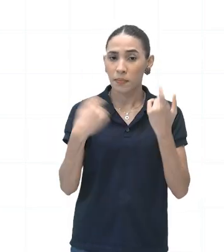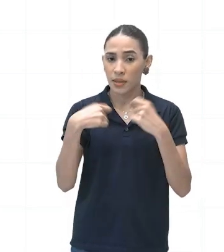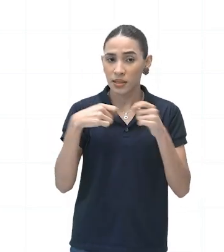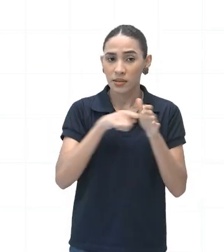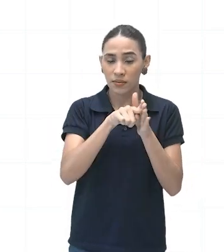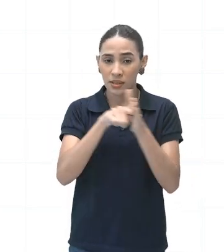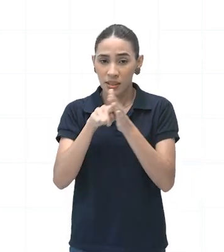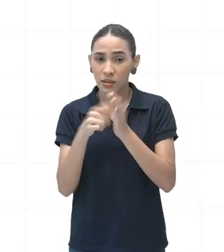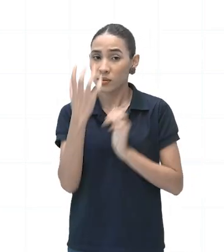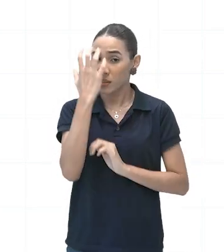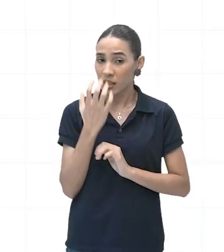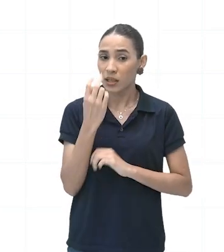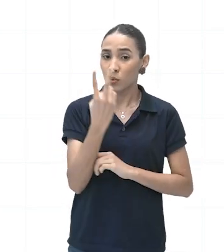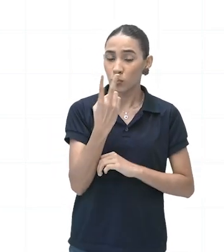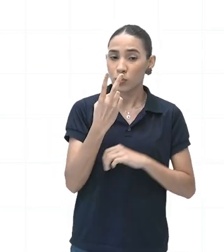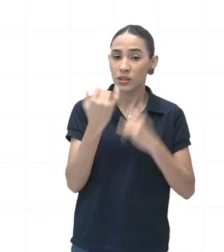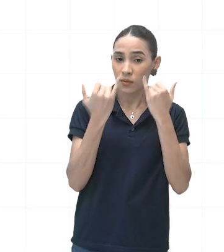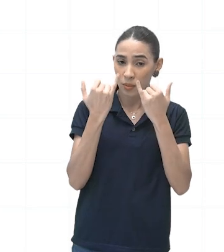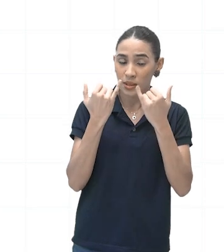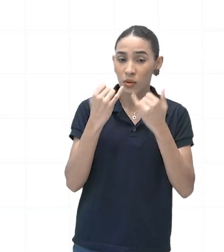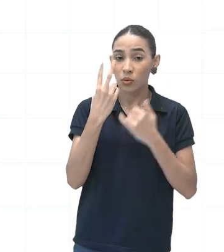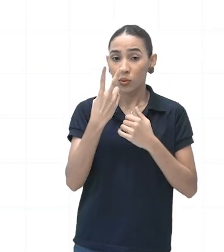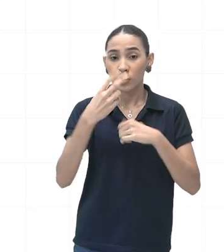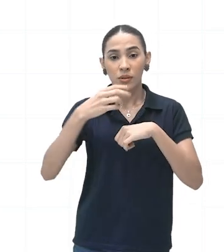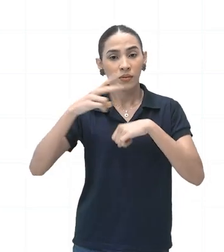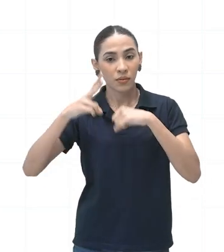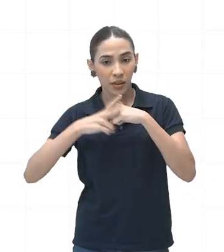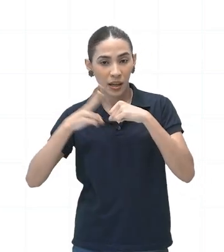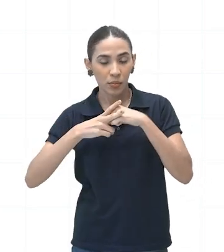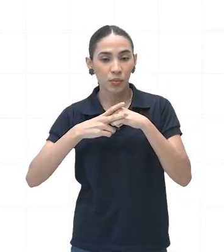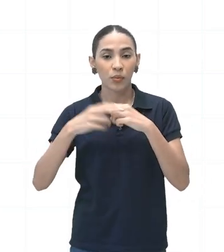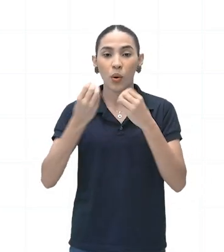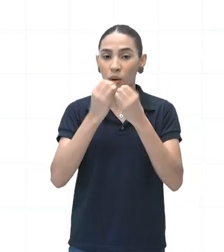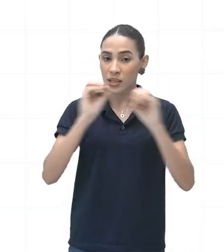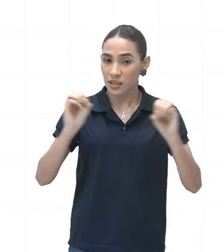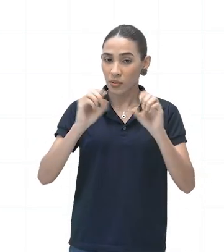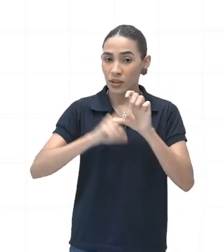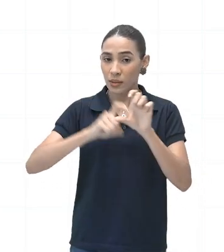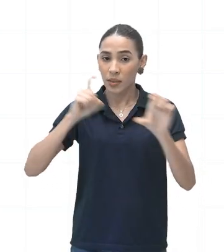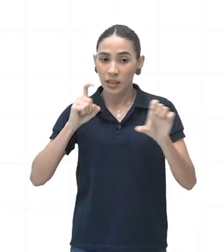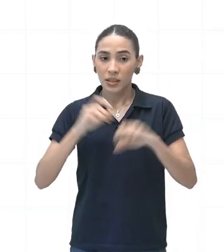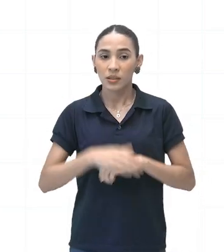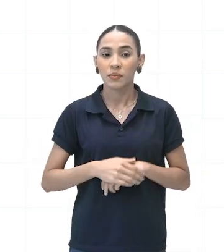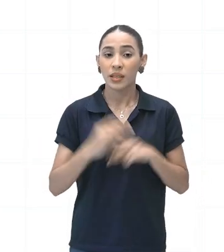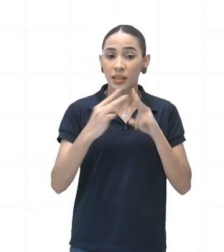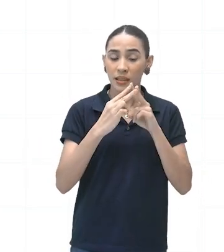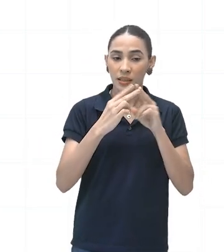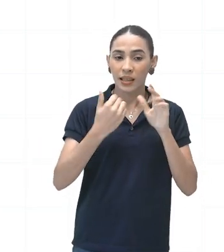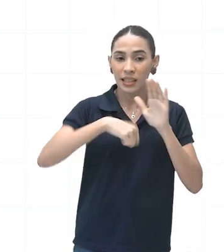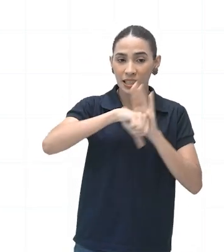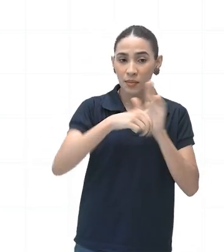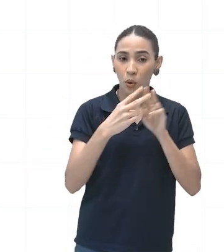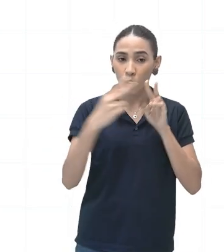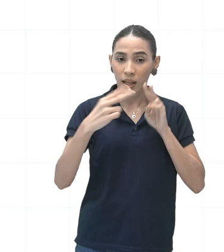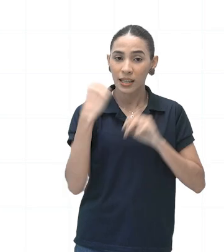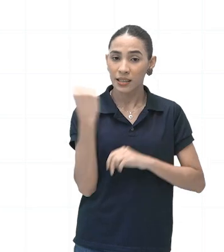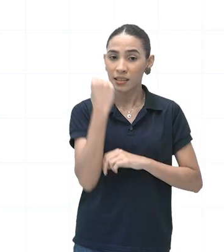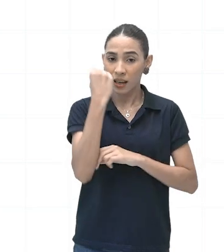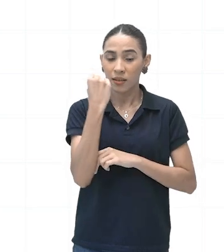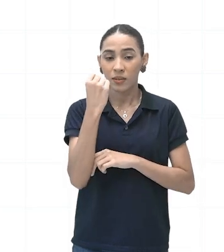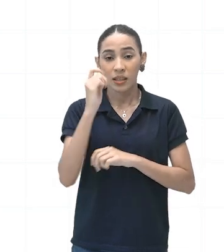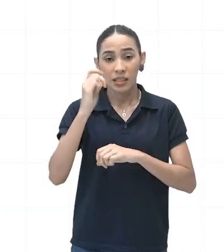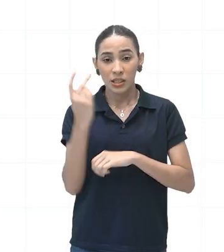séria. Duas informações, dois verbos, duas orações independentes. A primeira, que os crimes online são graves, e a segunda, que os crimes